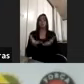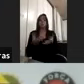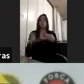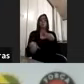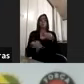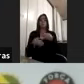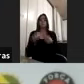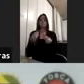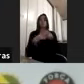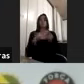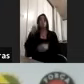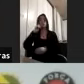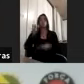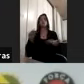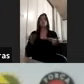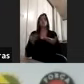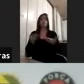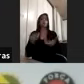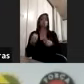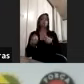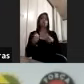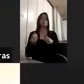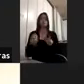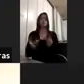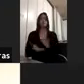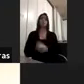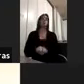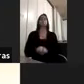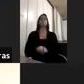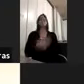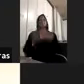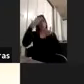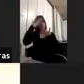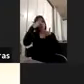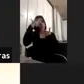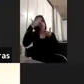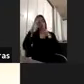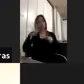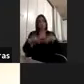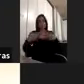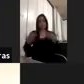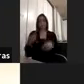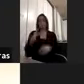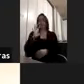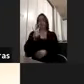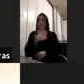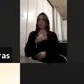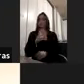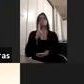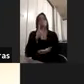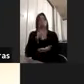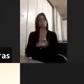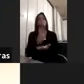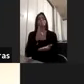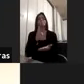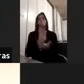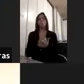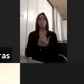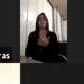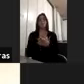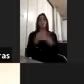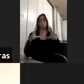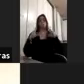enfim. Com você a palavra. Obrigado, Jússi. Então, Jússi, é bem isso mesmo. Essa noite nós tivemos aí bastante